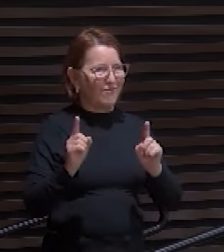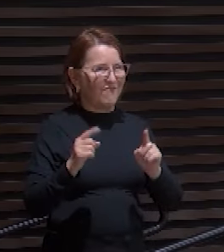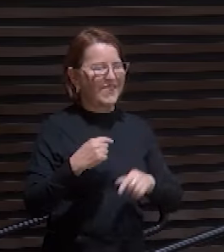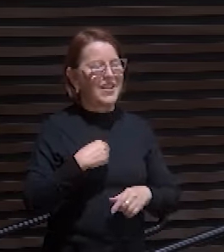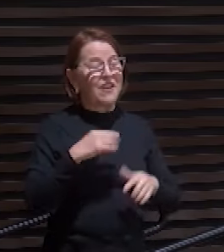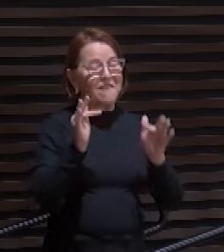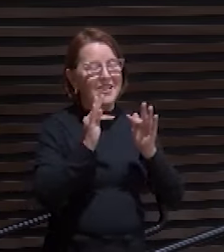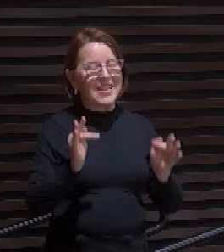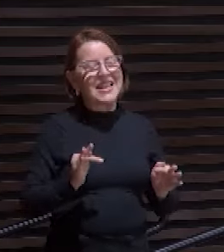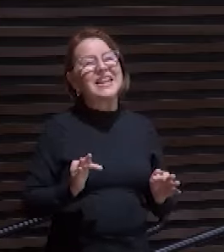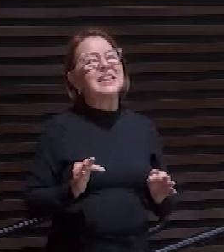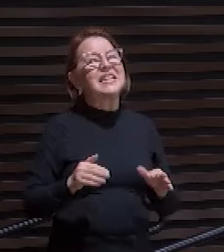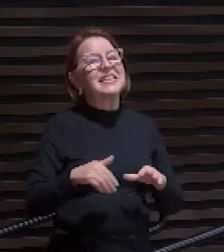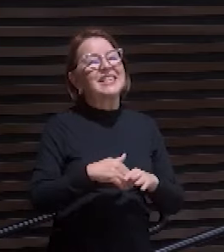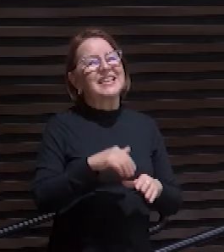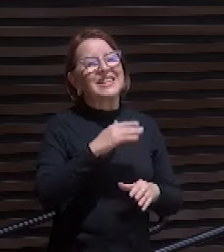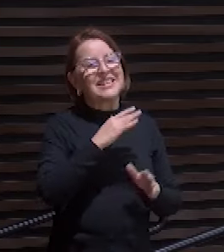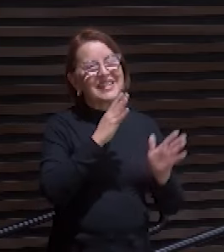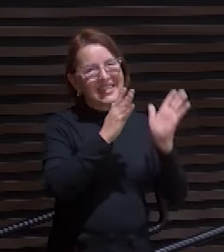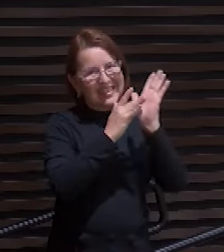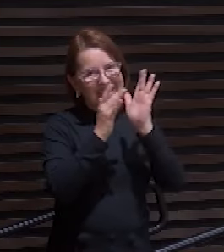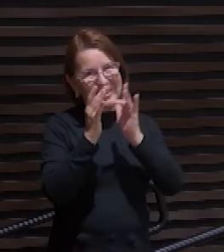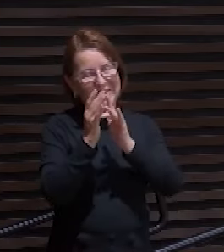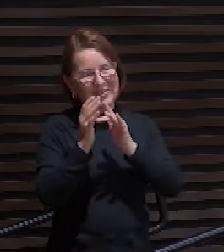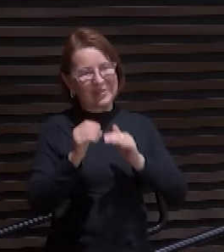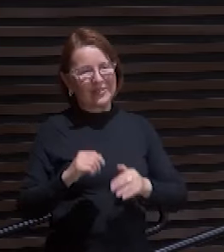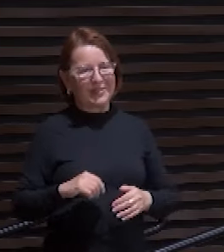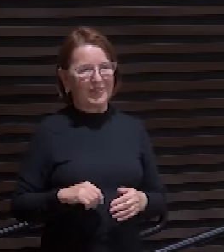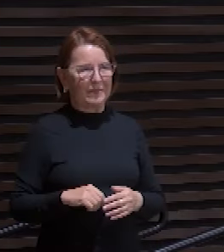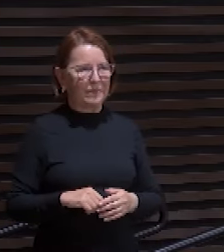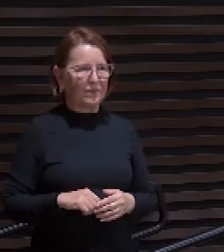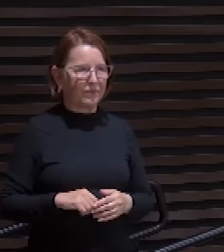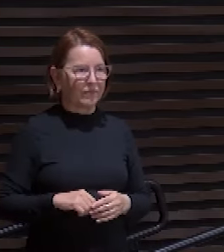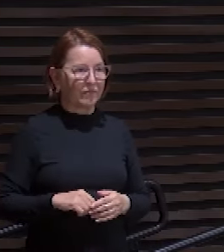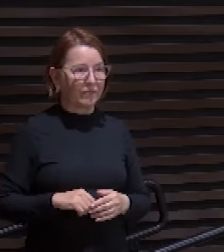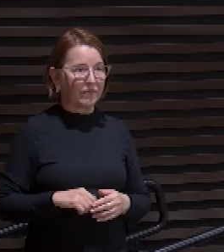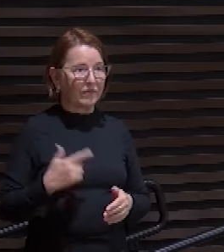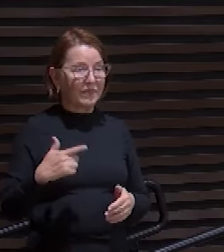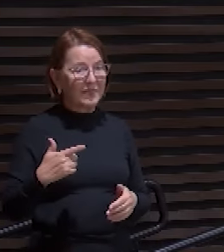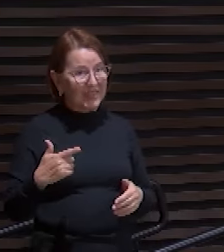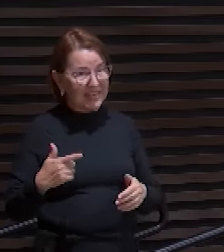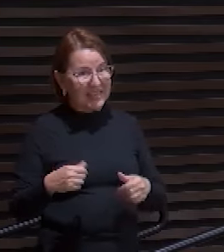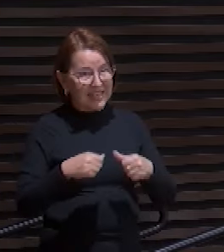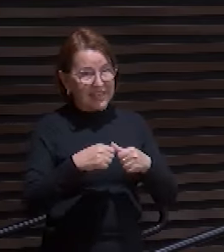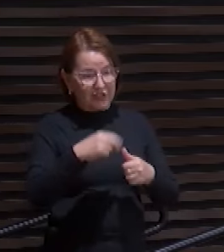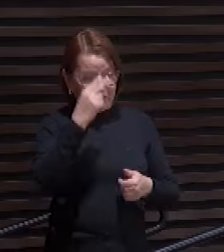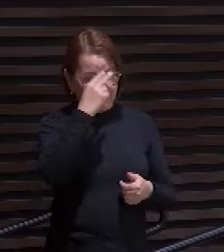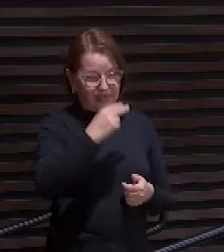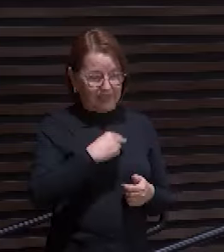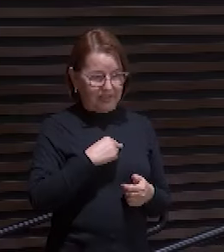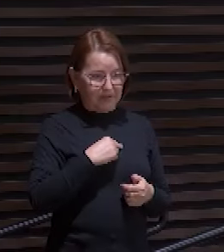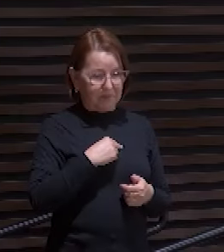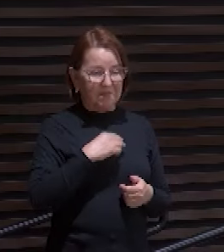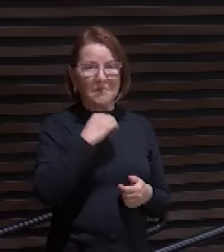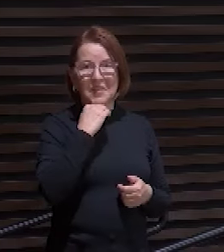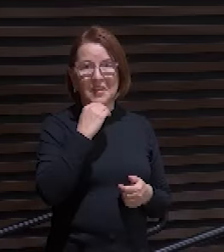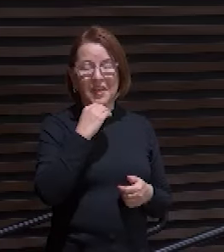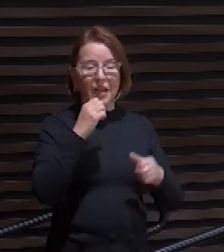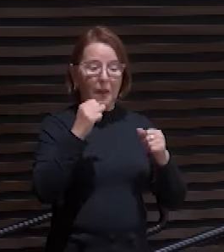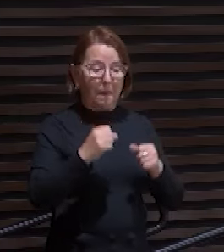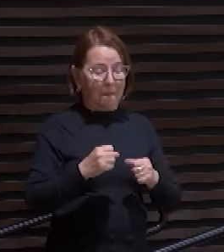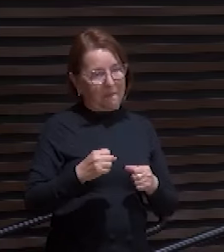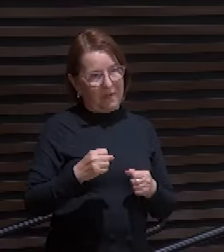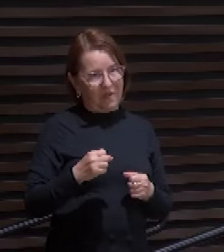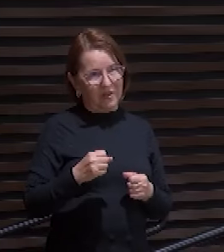aqui. Sem esse autoexame, nenhum ser humano é capaz de chegar a conclusões que ele chegou. Sem